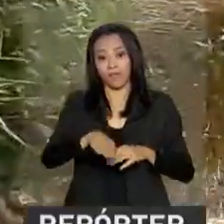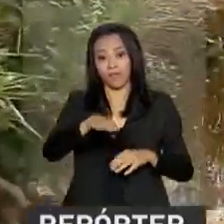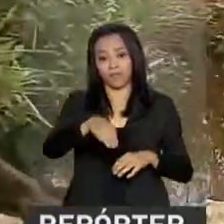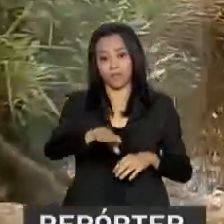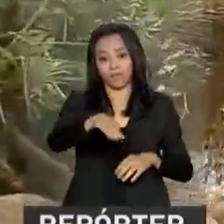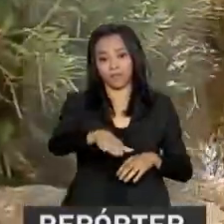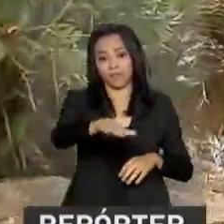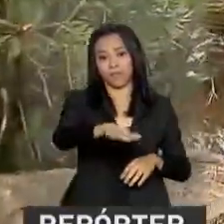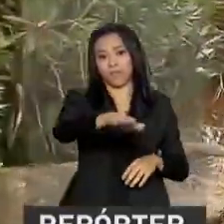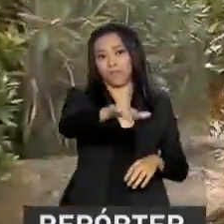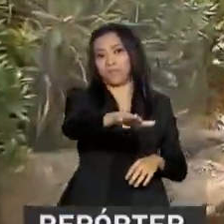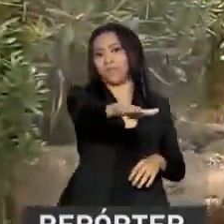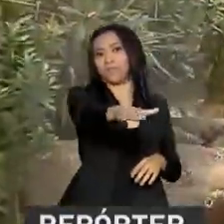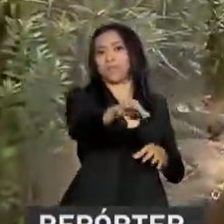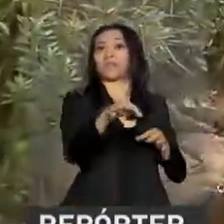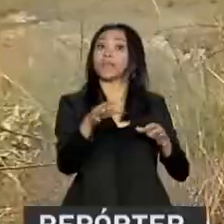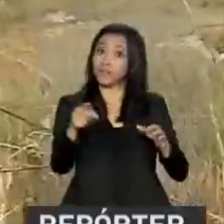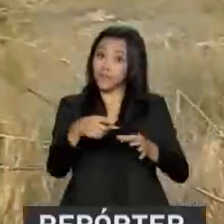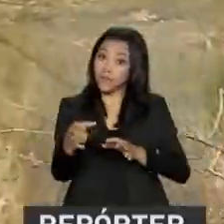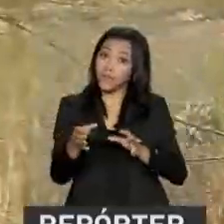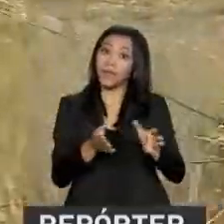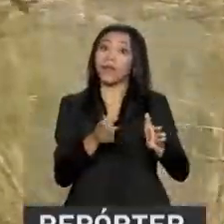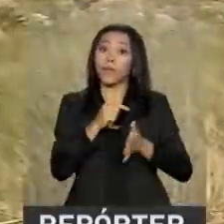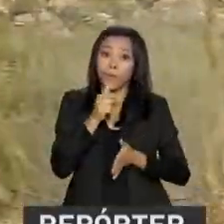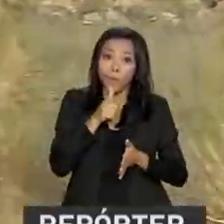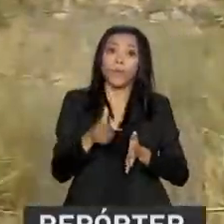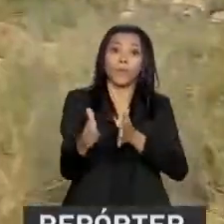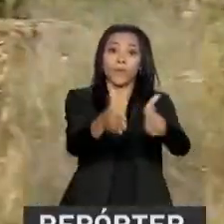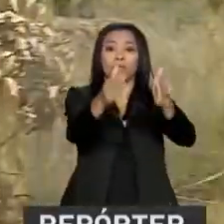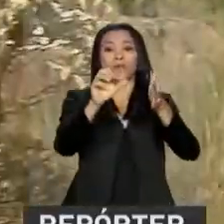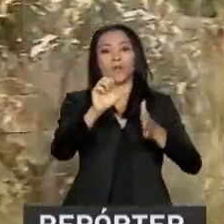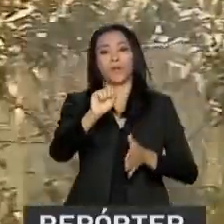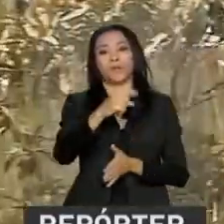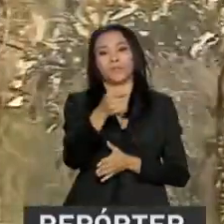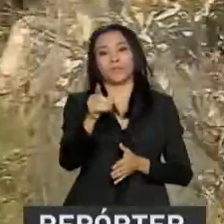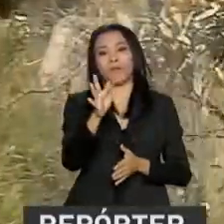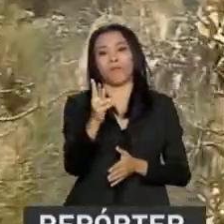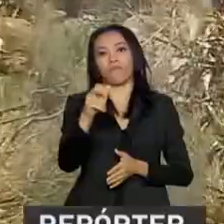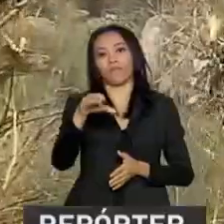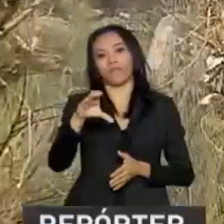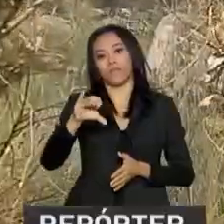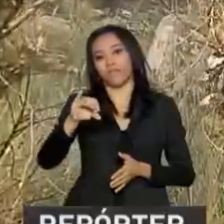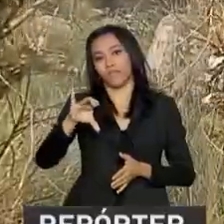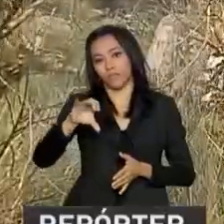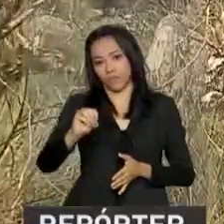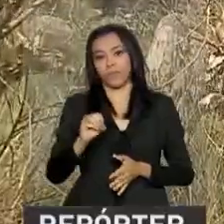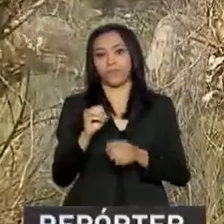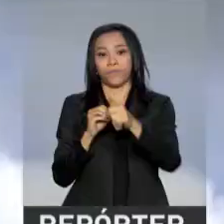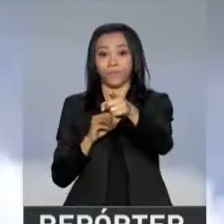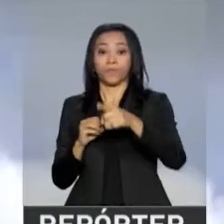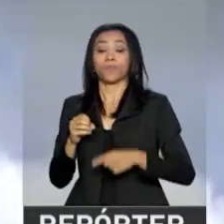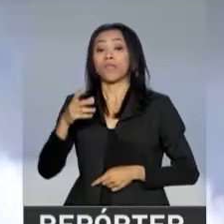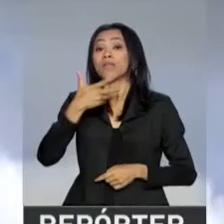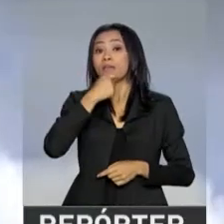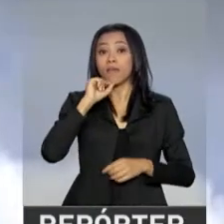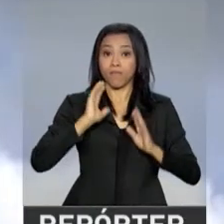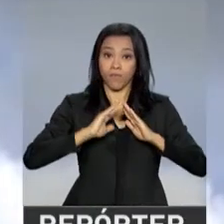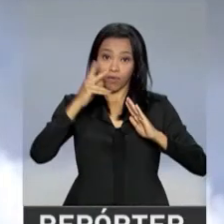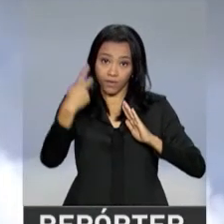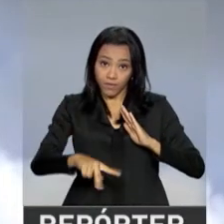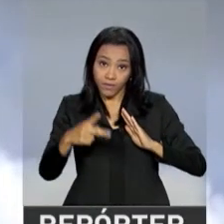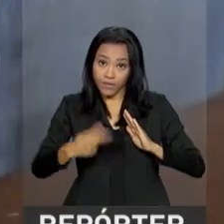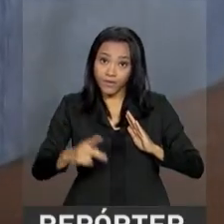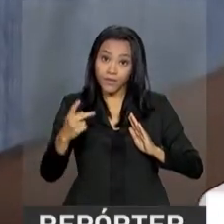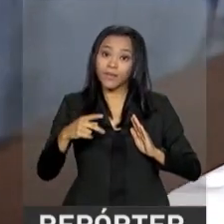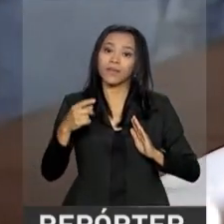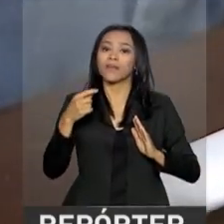que formam o rio são francisco se a natureza é farto os mineiros sabem se aproveitar muito bem dela quem visita a cidade não